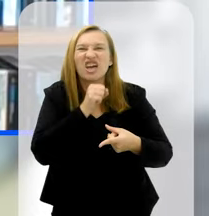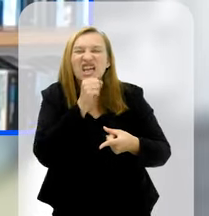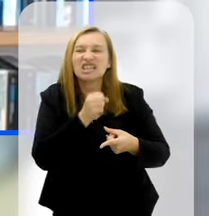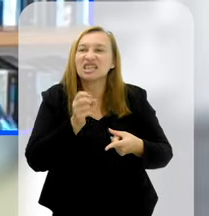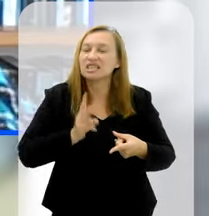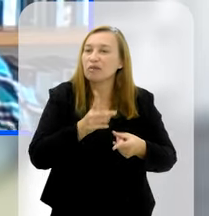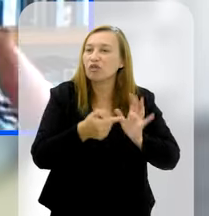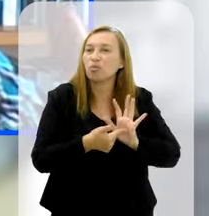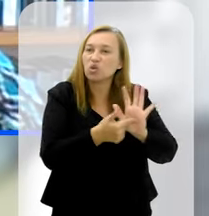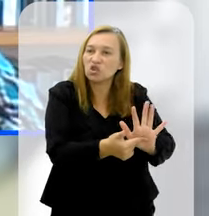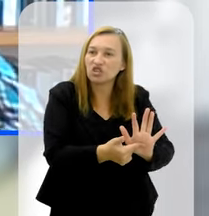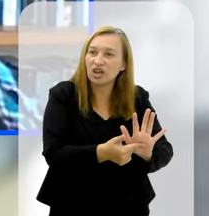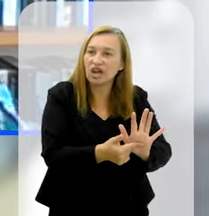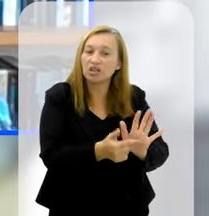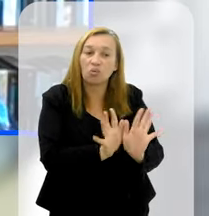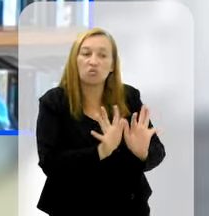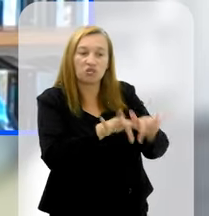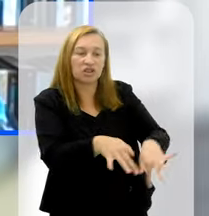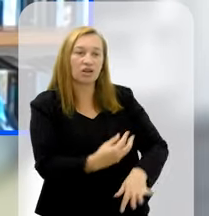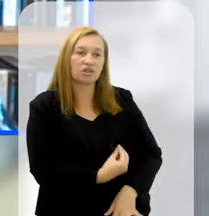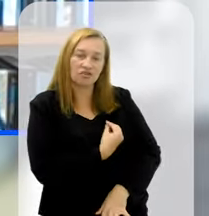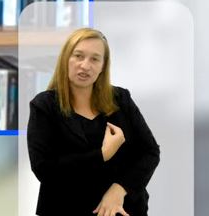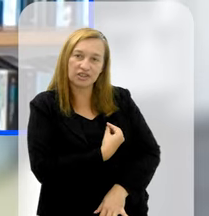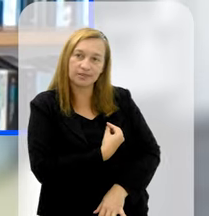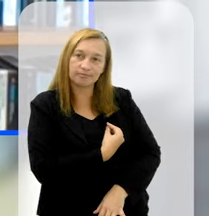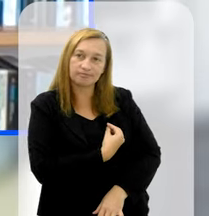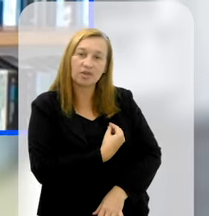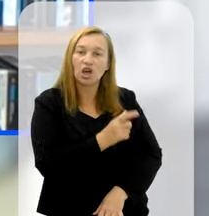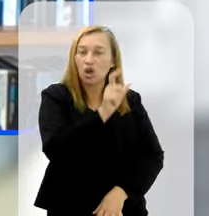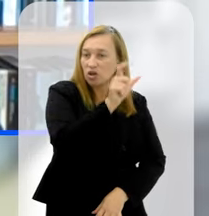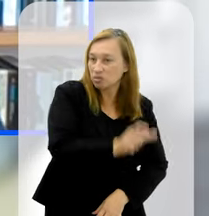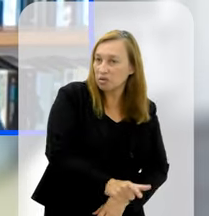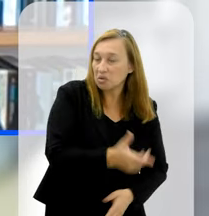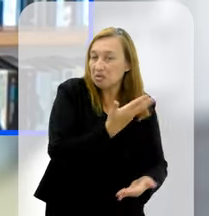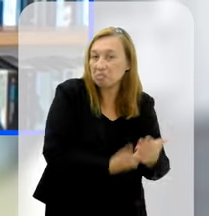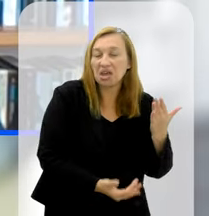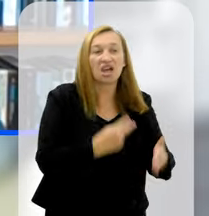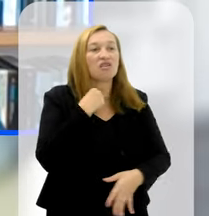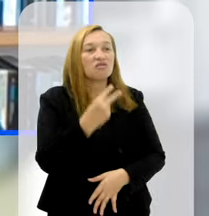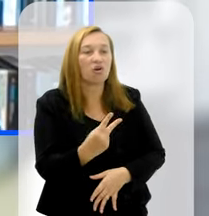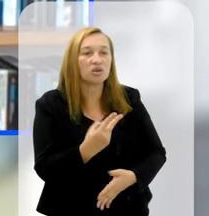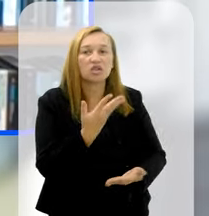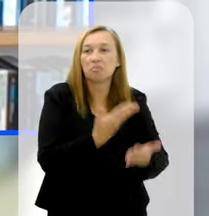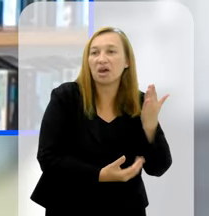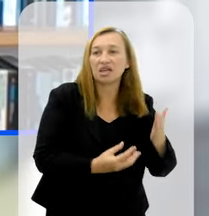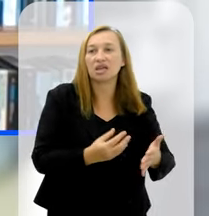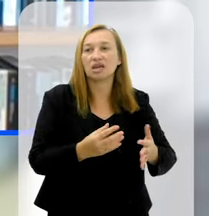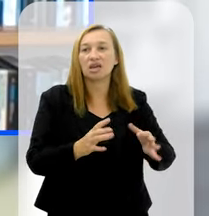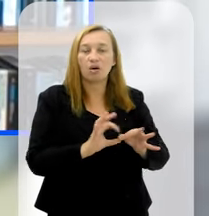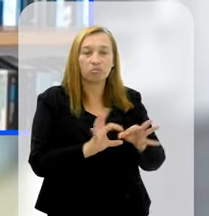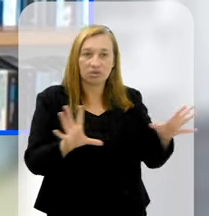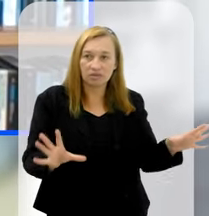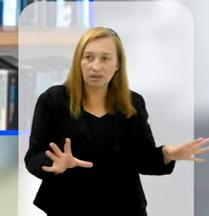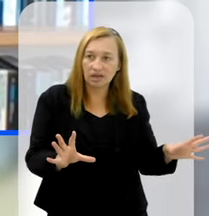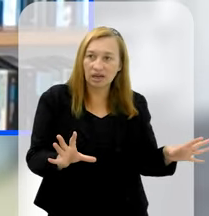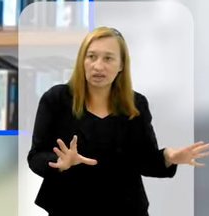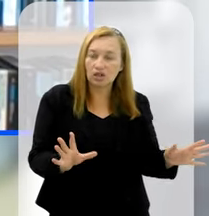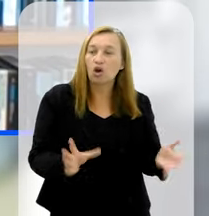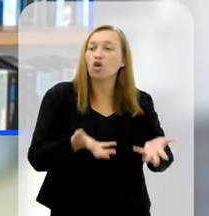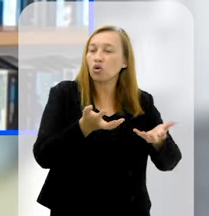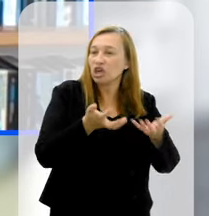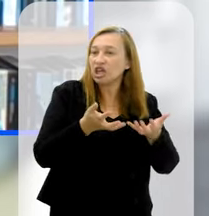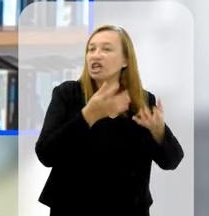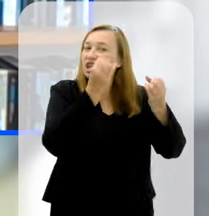foi tratada como um episódio final da vida, um episódio onde as pessoas perdem a voz, perdem a autonomia. E o que